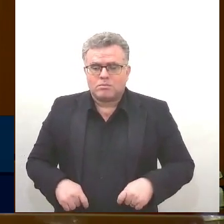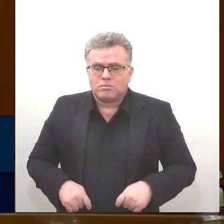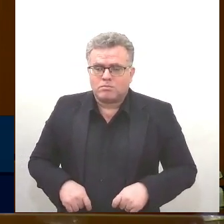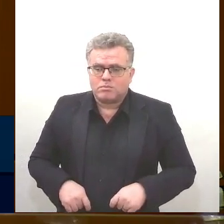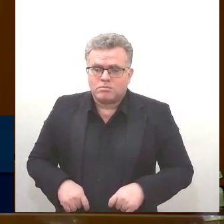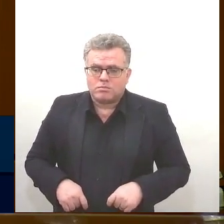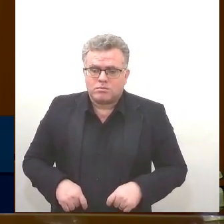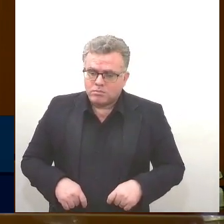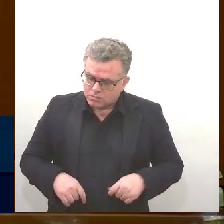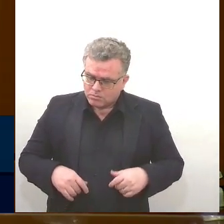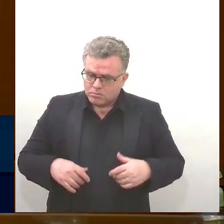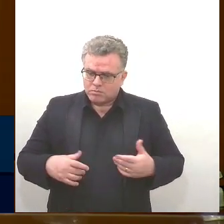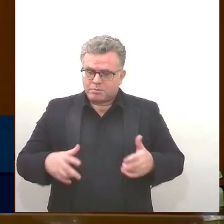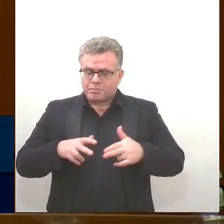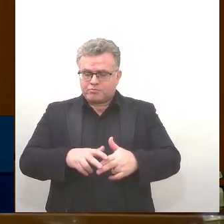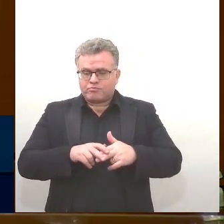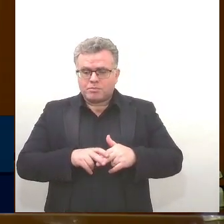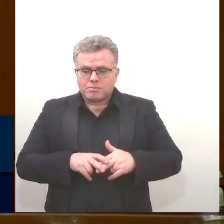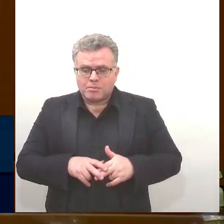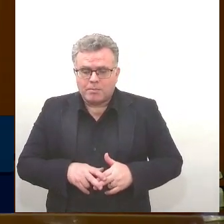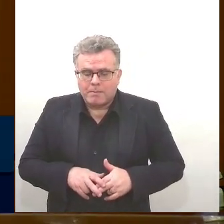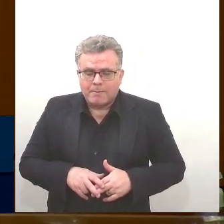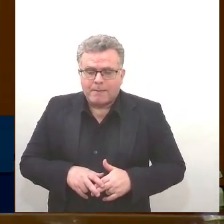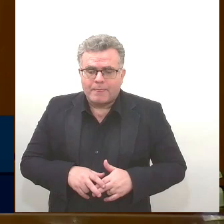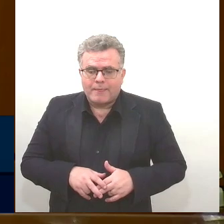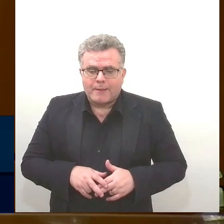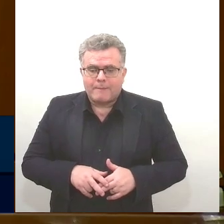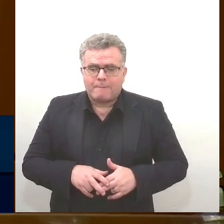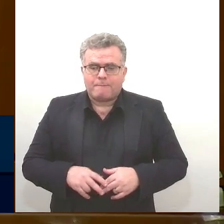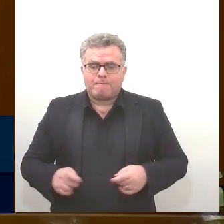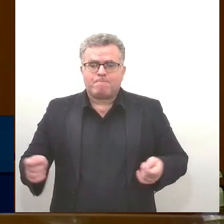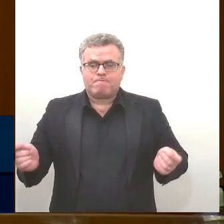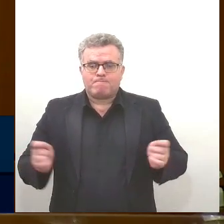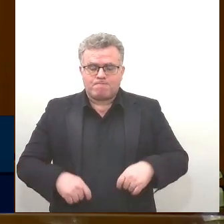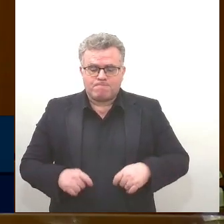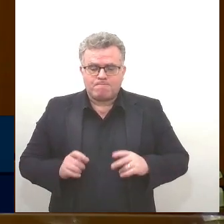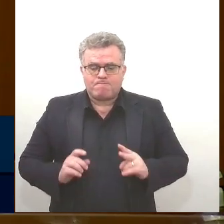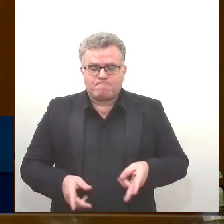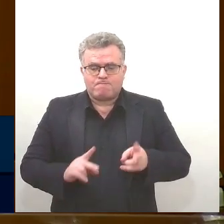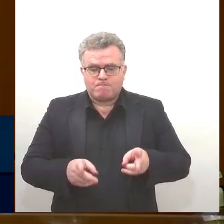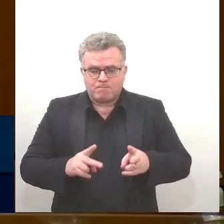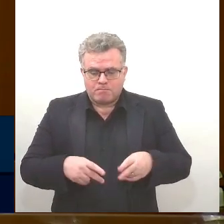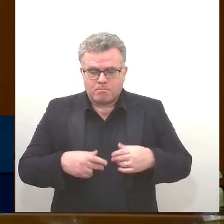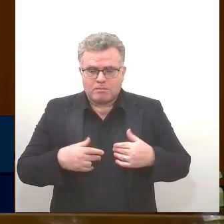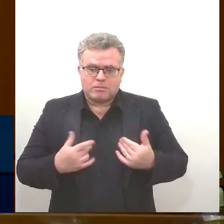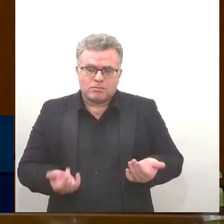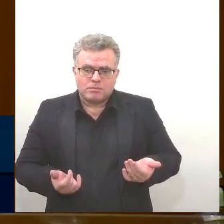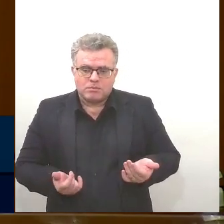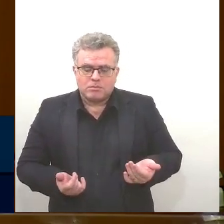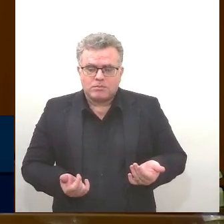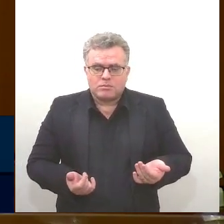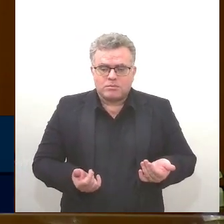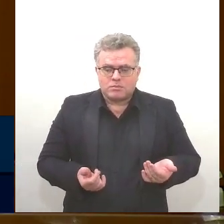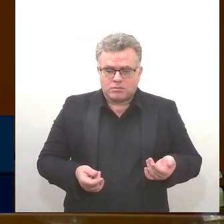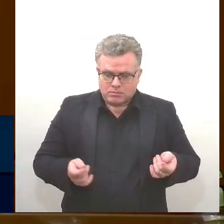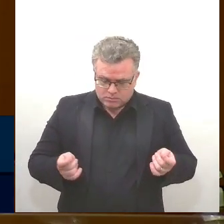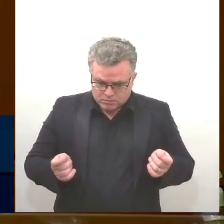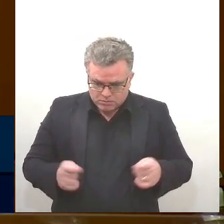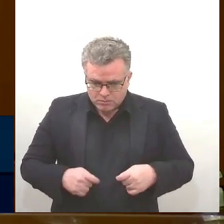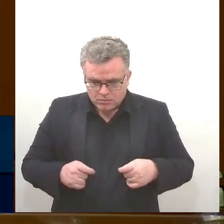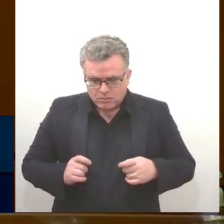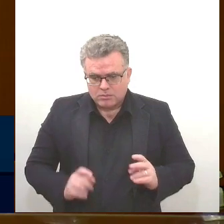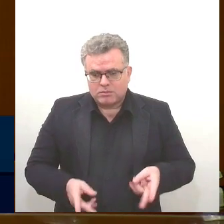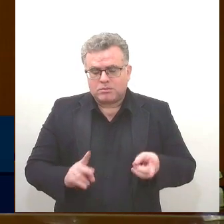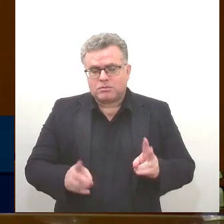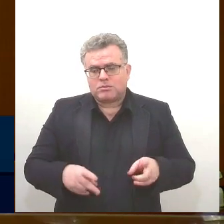viro aqui na manhã de hoje senhoras e senhores deputados na defesa não só da luta